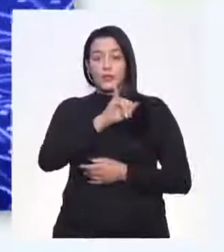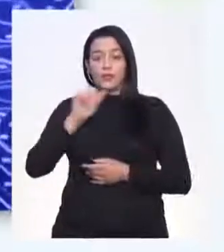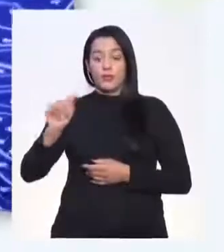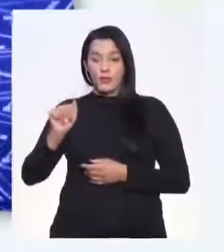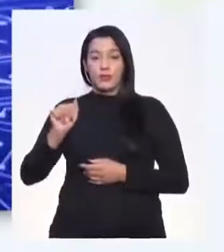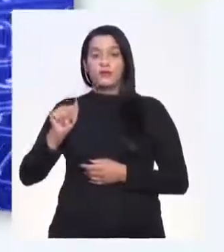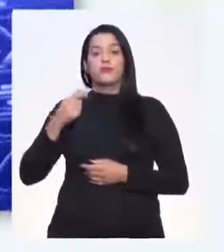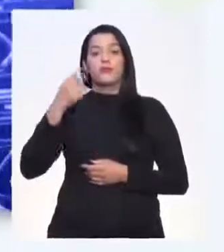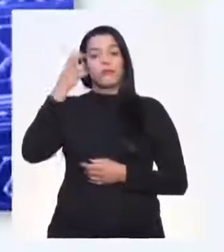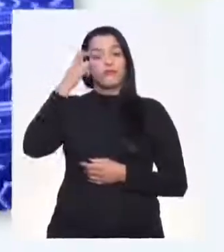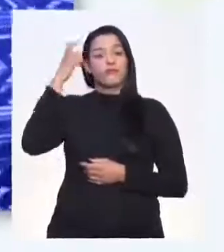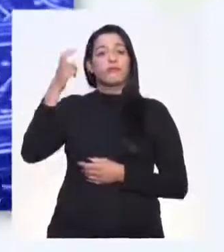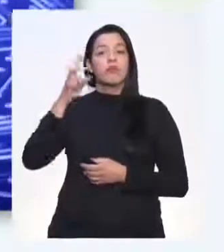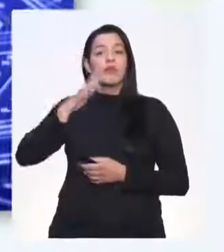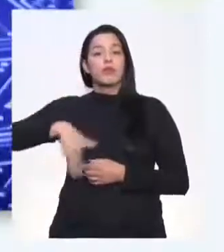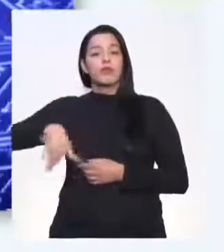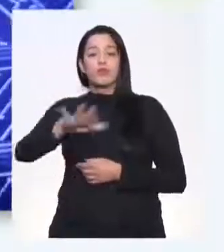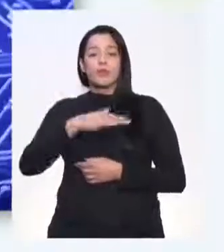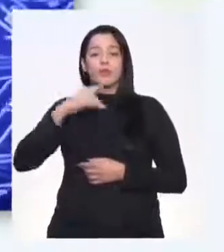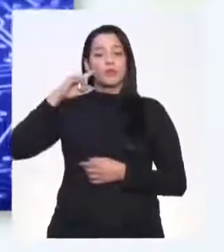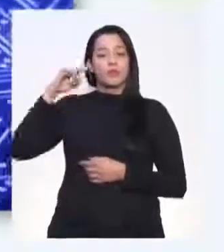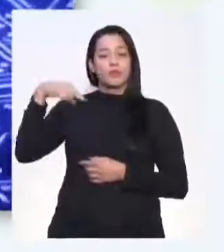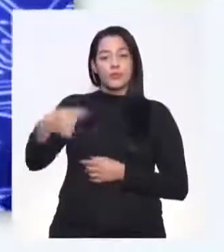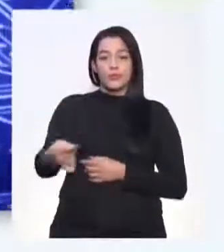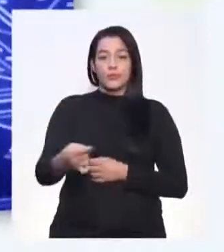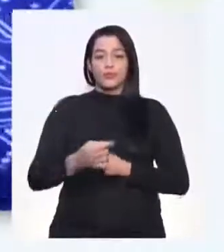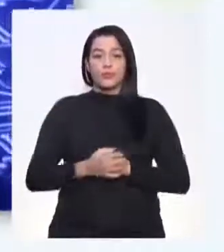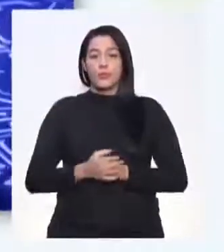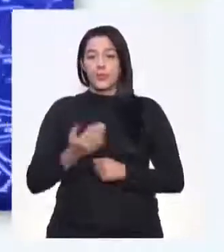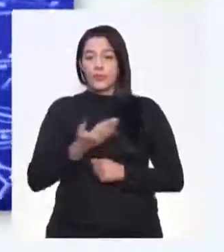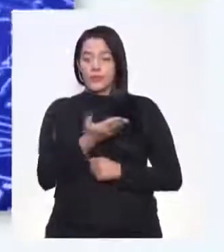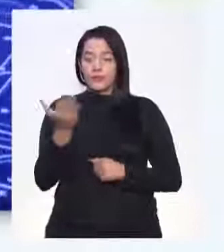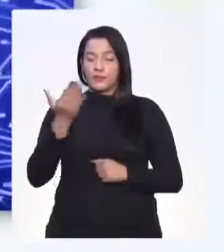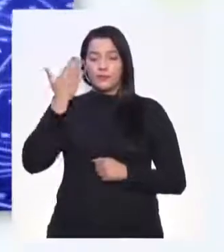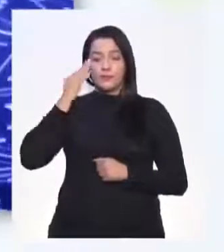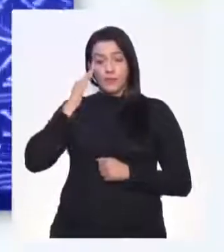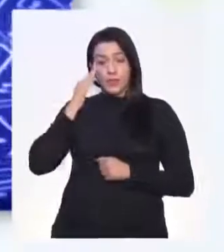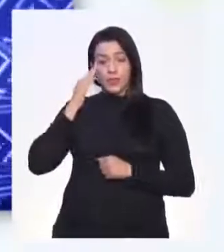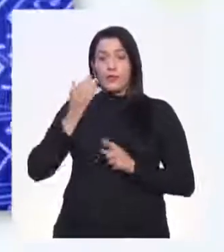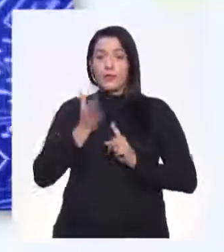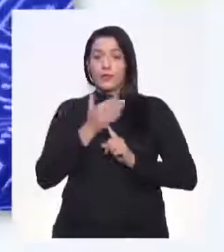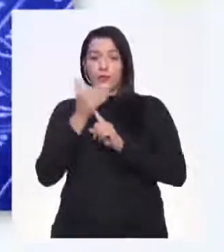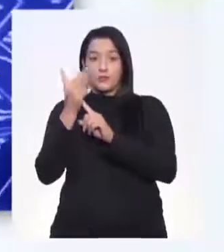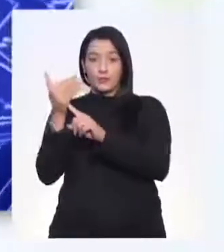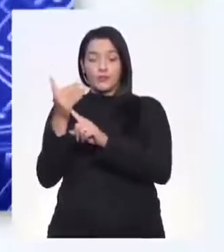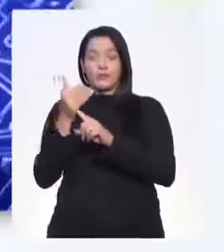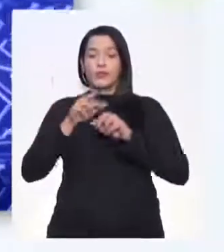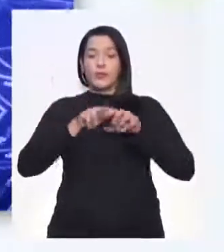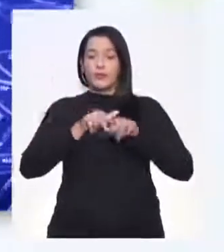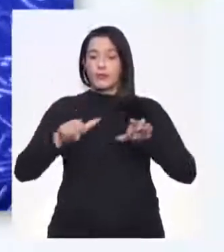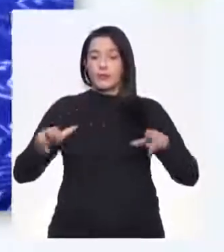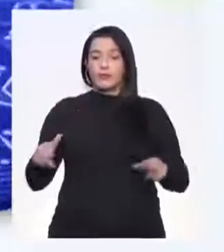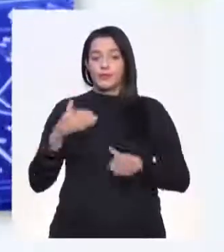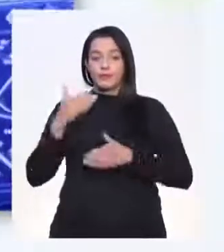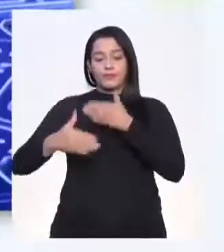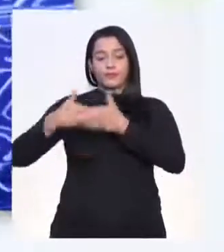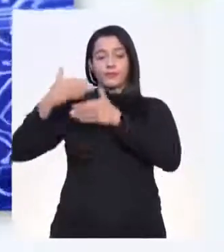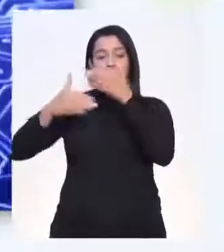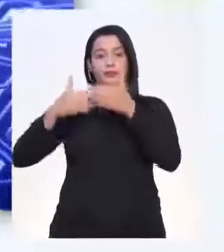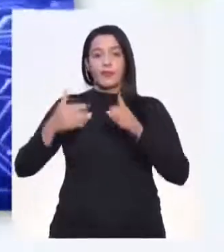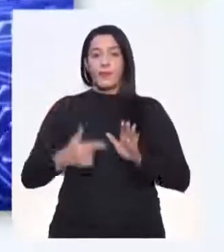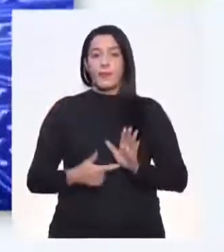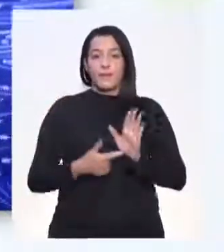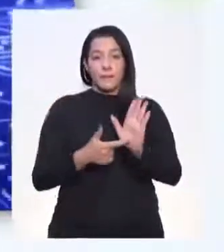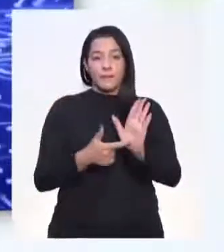artificial que fazem parte do nosso cotidiano, para entender como essa tecnologia otimiza processos e ganha cada vez